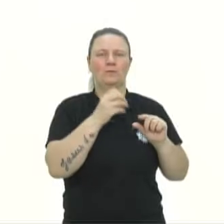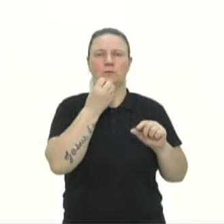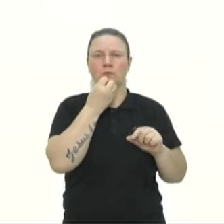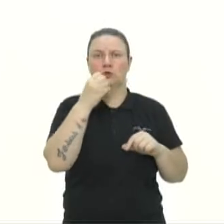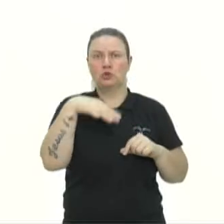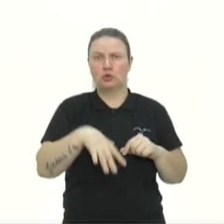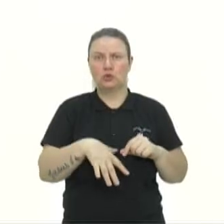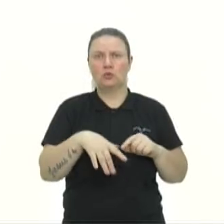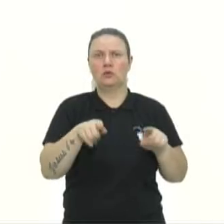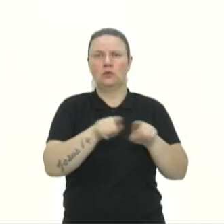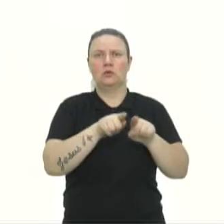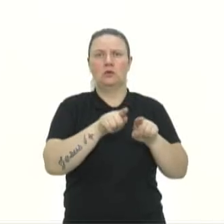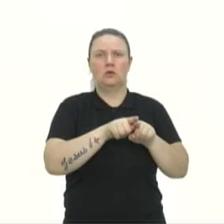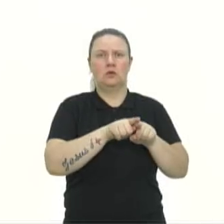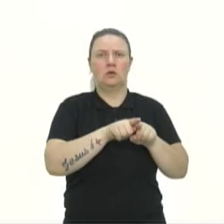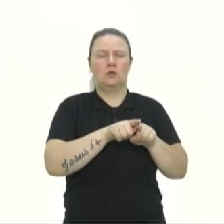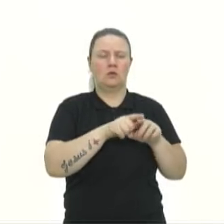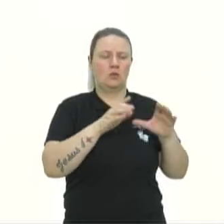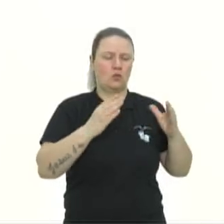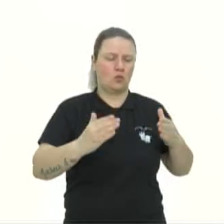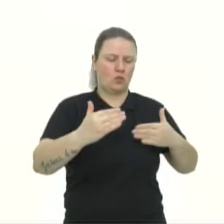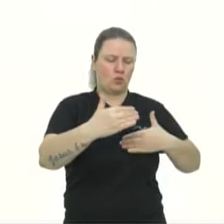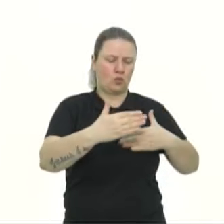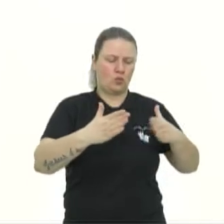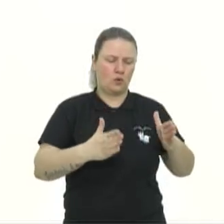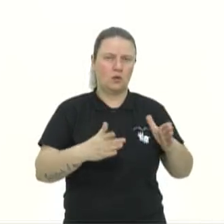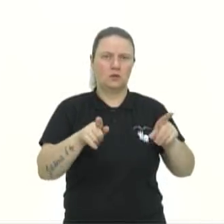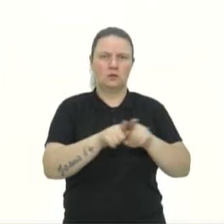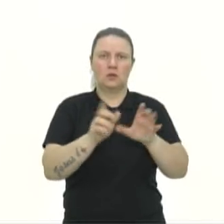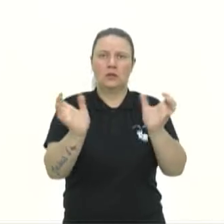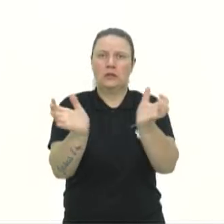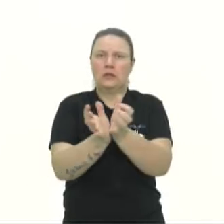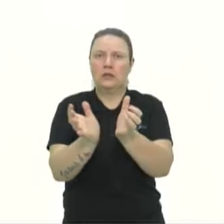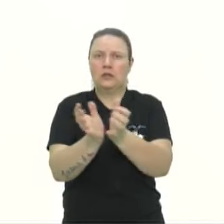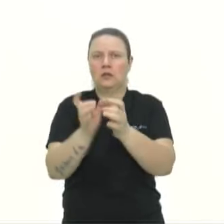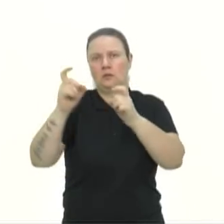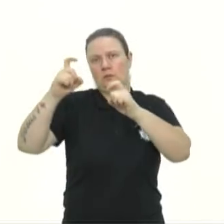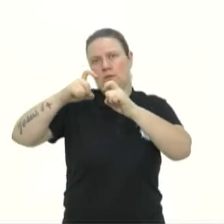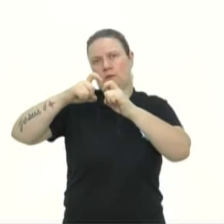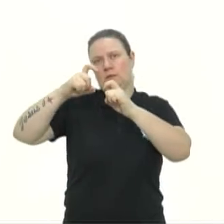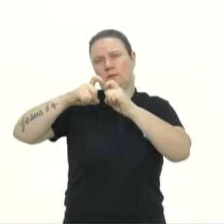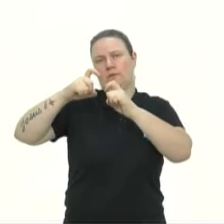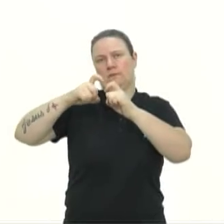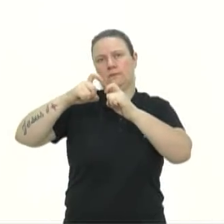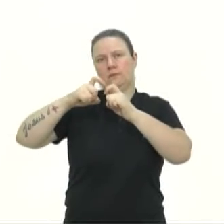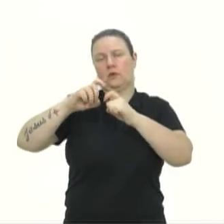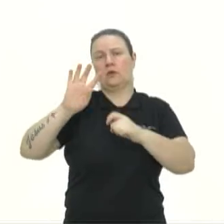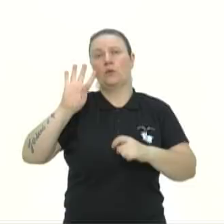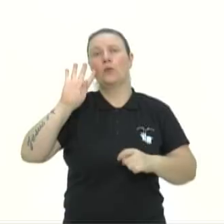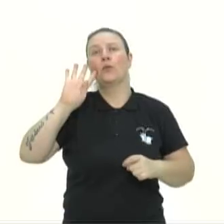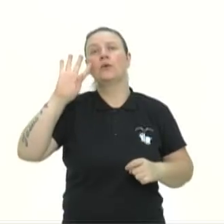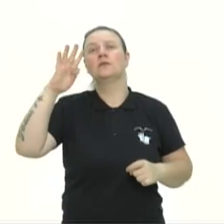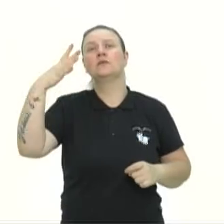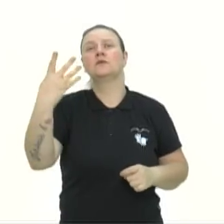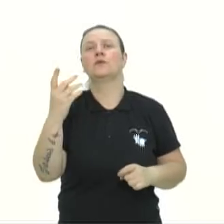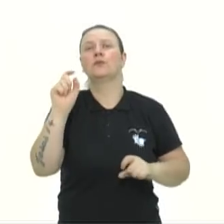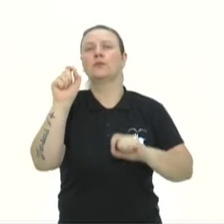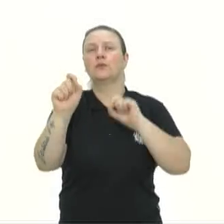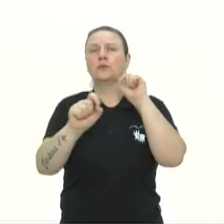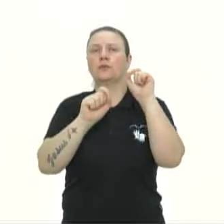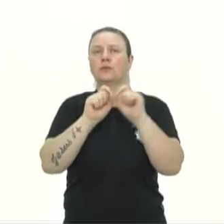para transporte de órgãos e de equipes médicas. A consequência foi que